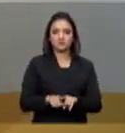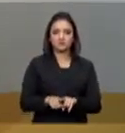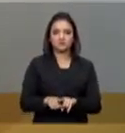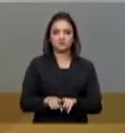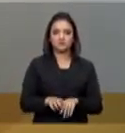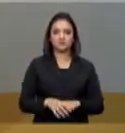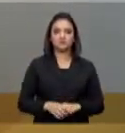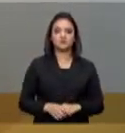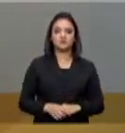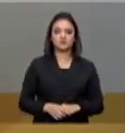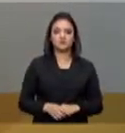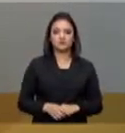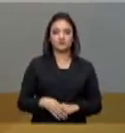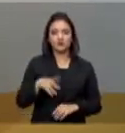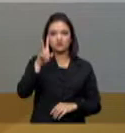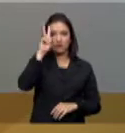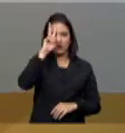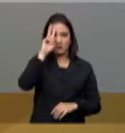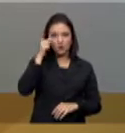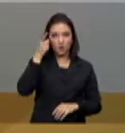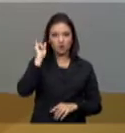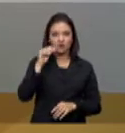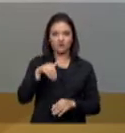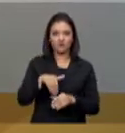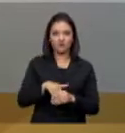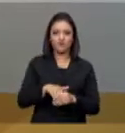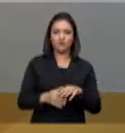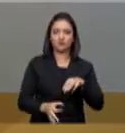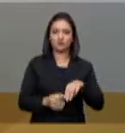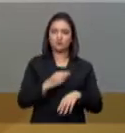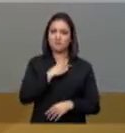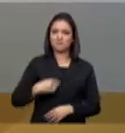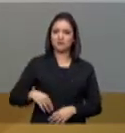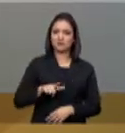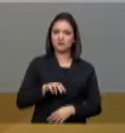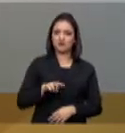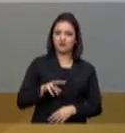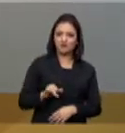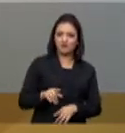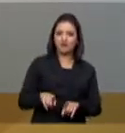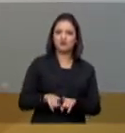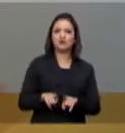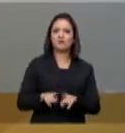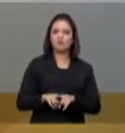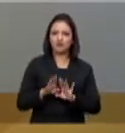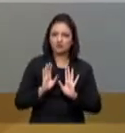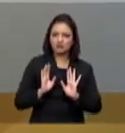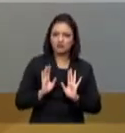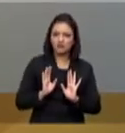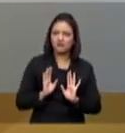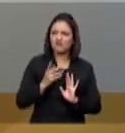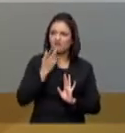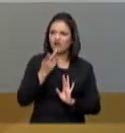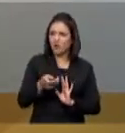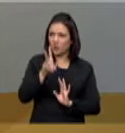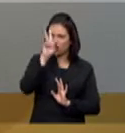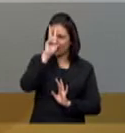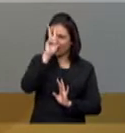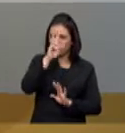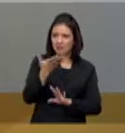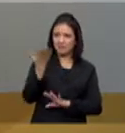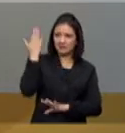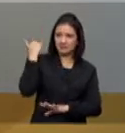na sustentação oral do ministro Levi, em voto, por exemplo, do ministro Alexandre de Moraes, cuidando deste Conselho de Contas de São